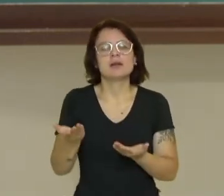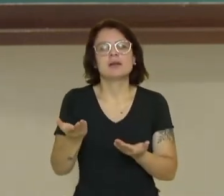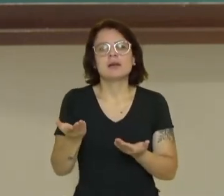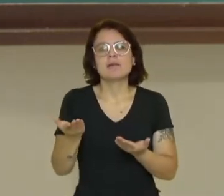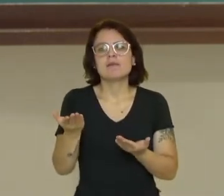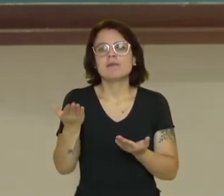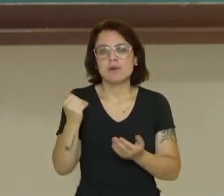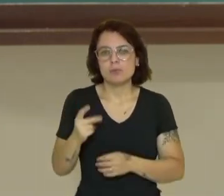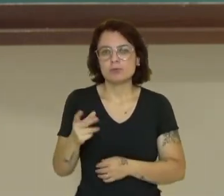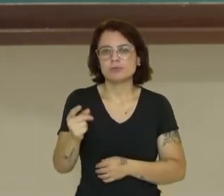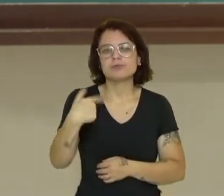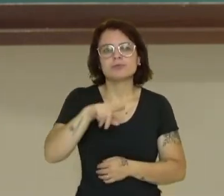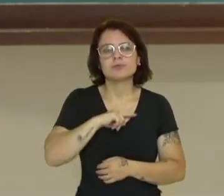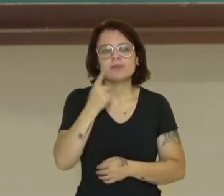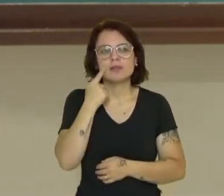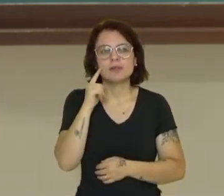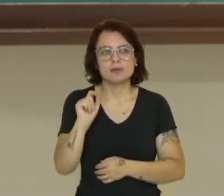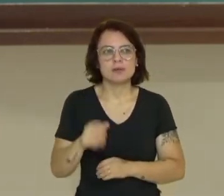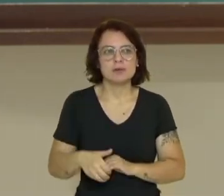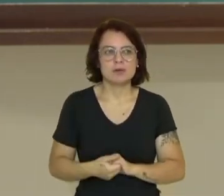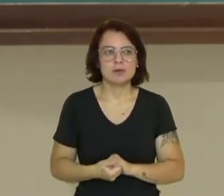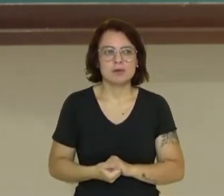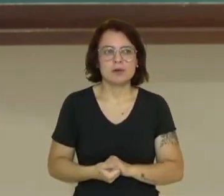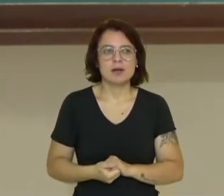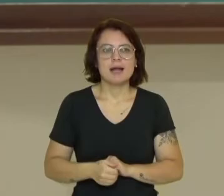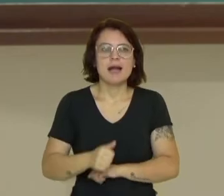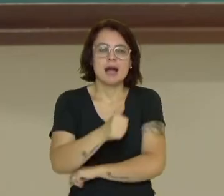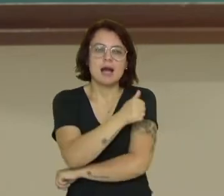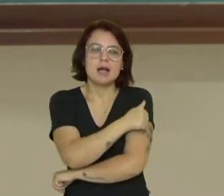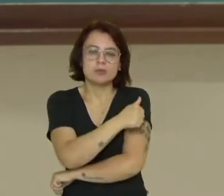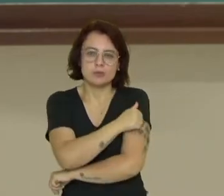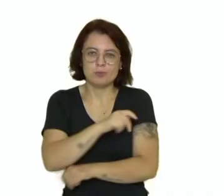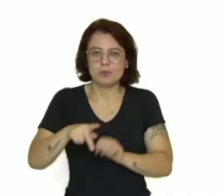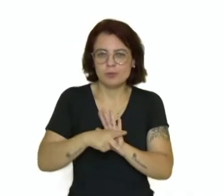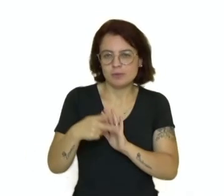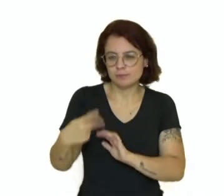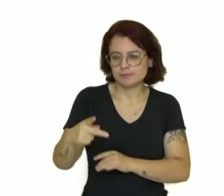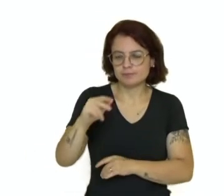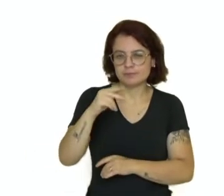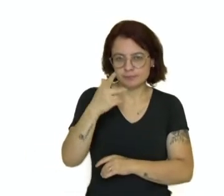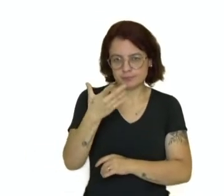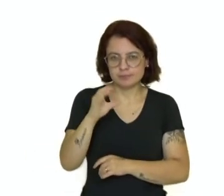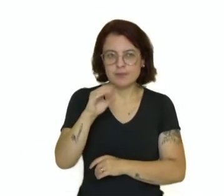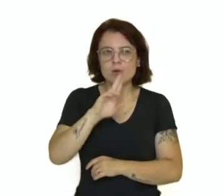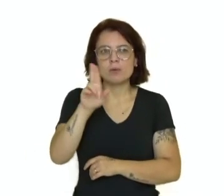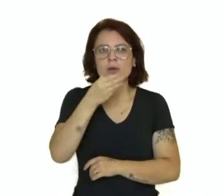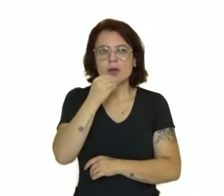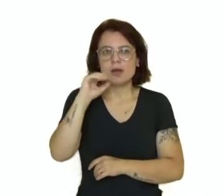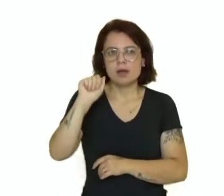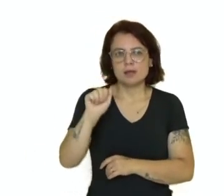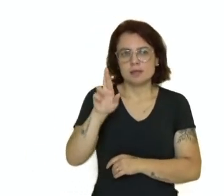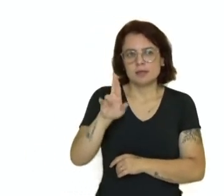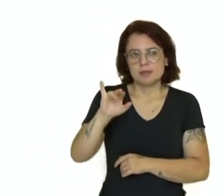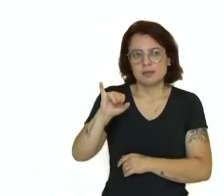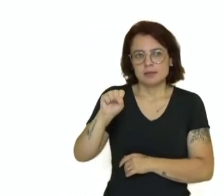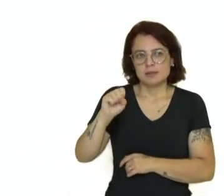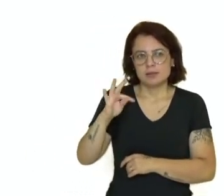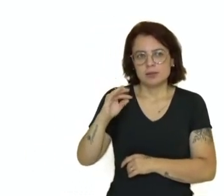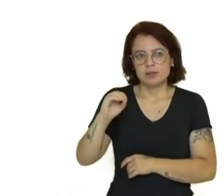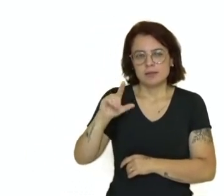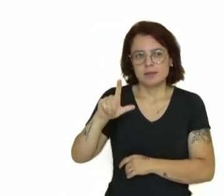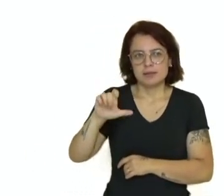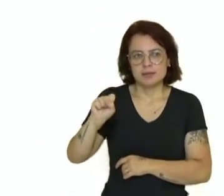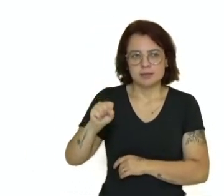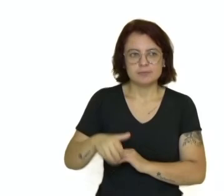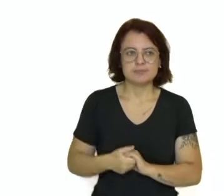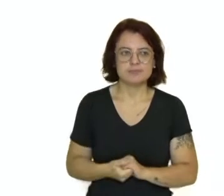continuar a falar do aluno do Platão, o Aristóteles. Para Aristóteles, a política é a ciência ou a